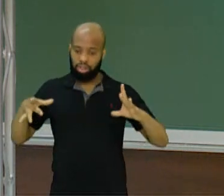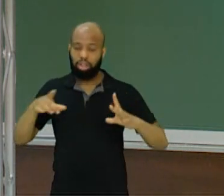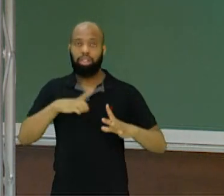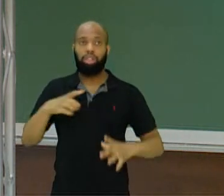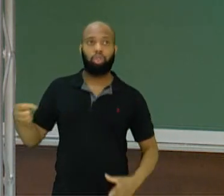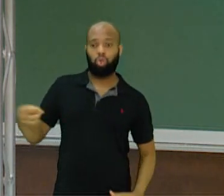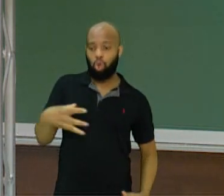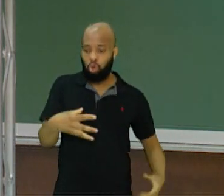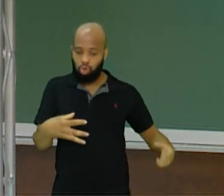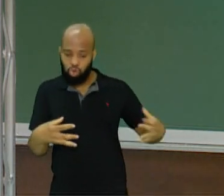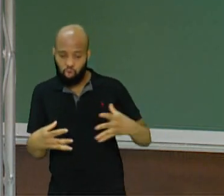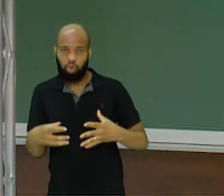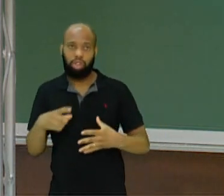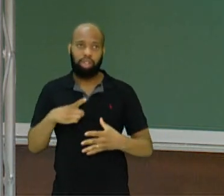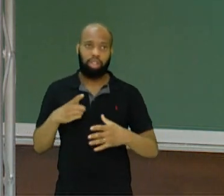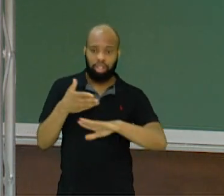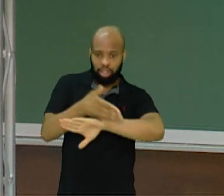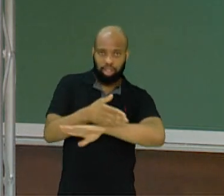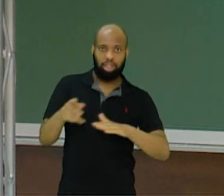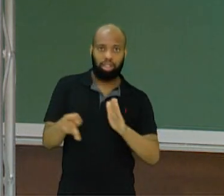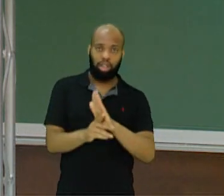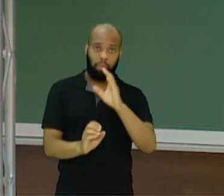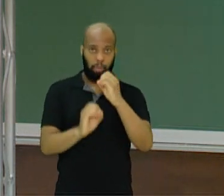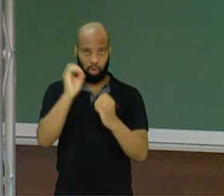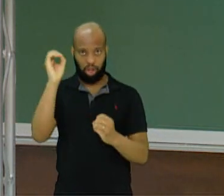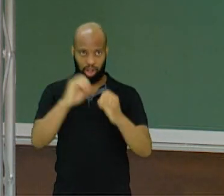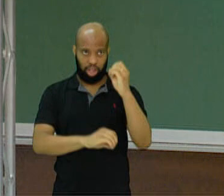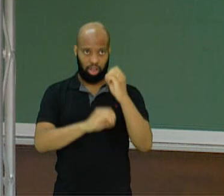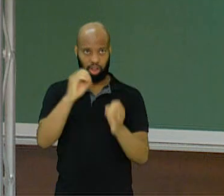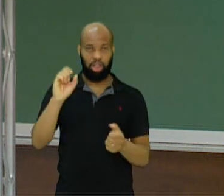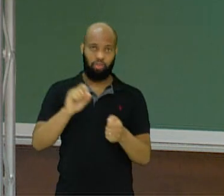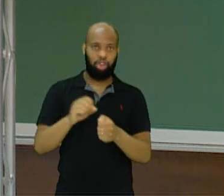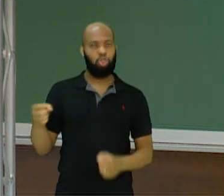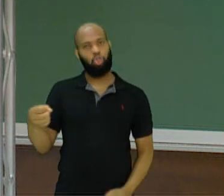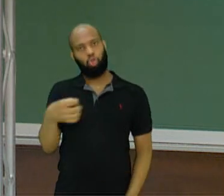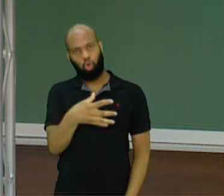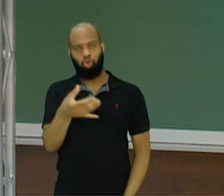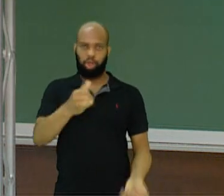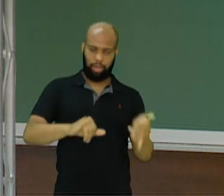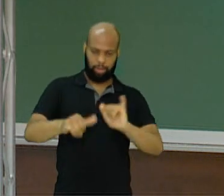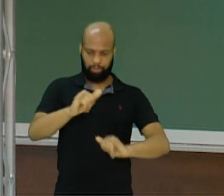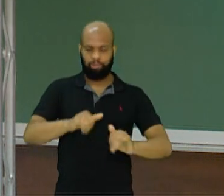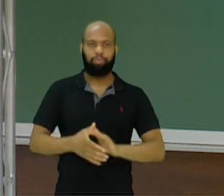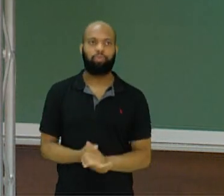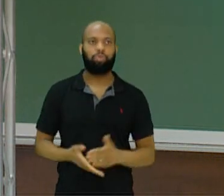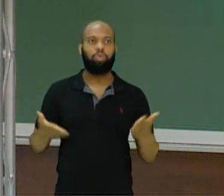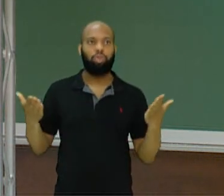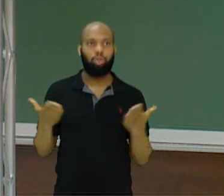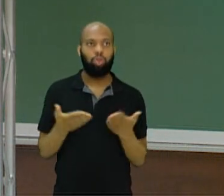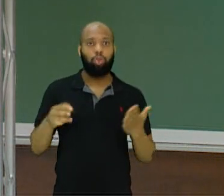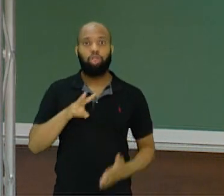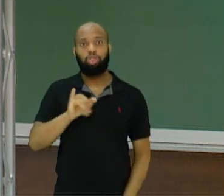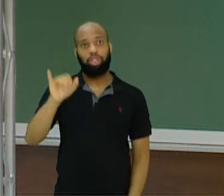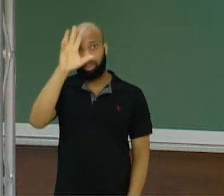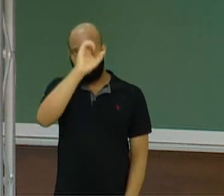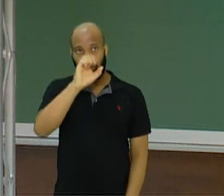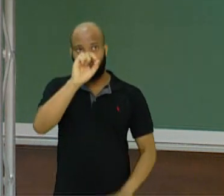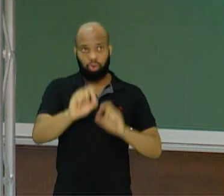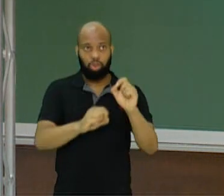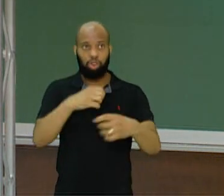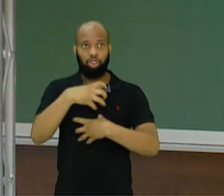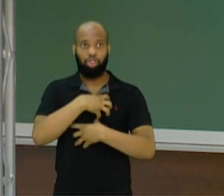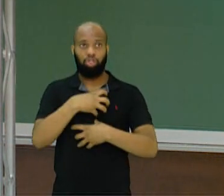elementos entram nessa molécula, formando novos compostos, certo? Hoje nós vamos falar de reações